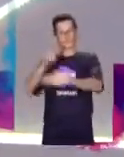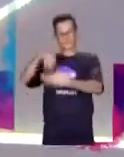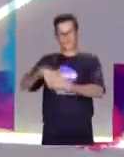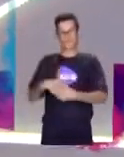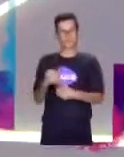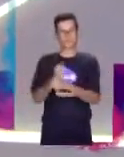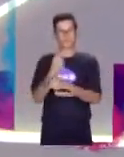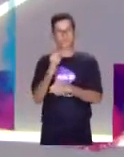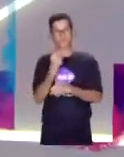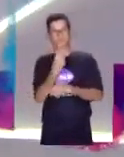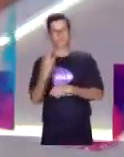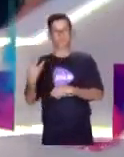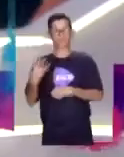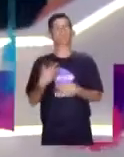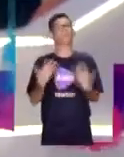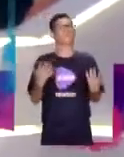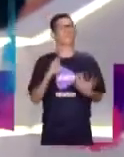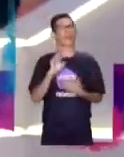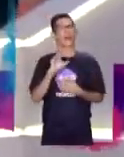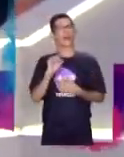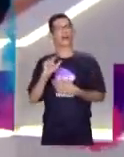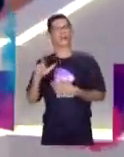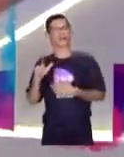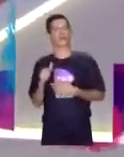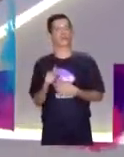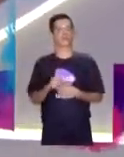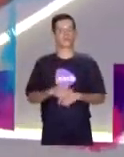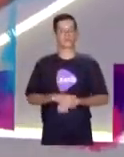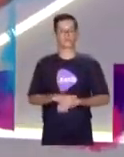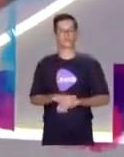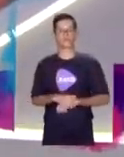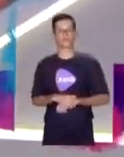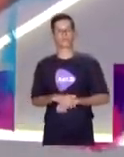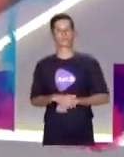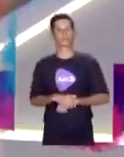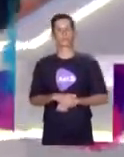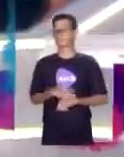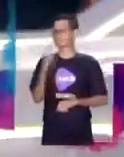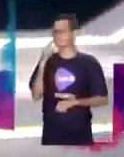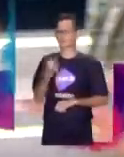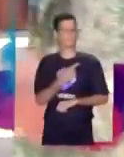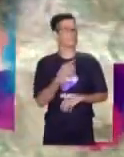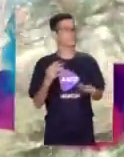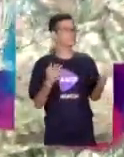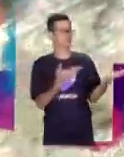ano. Carol, cadê a Carol? Cadê a Carol? Aqui, Thiago.